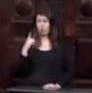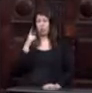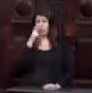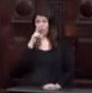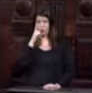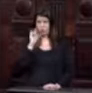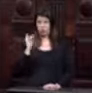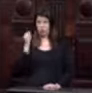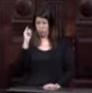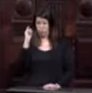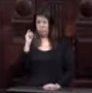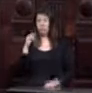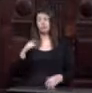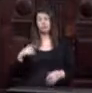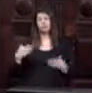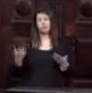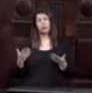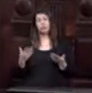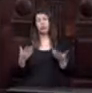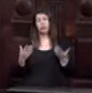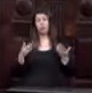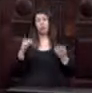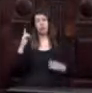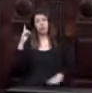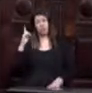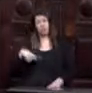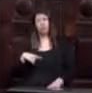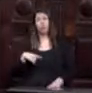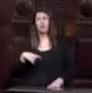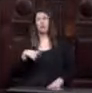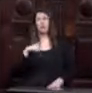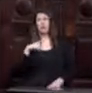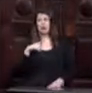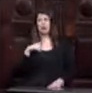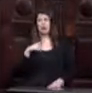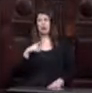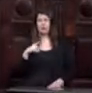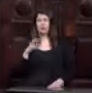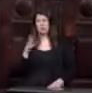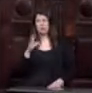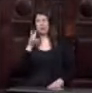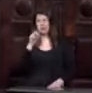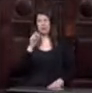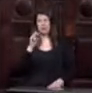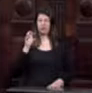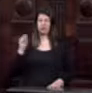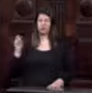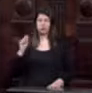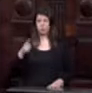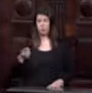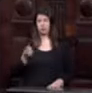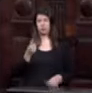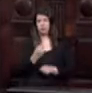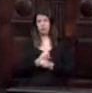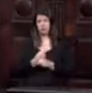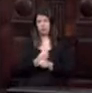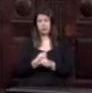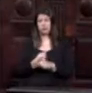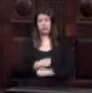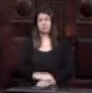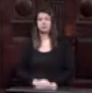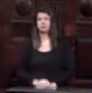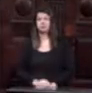vai aumentar. E é algo como 500 milhões de reais por ano o imposto de renda,